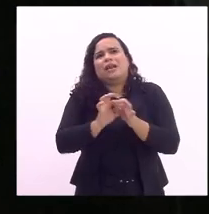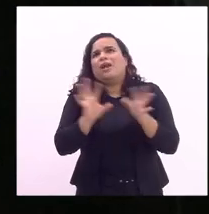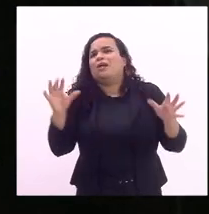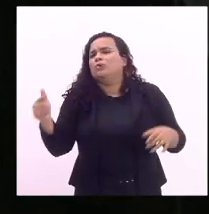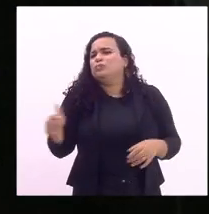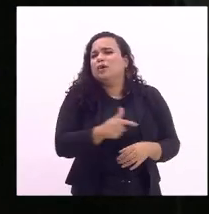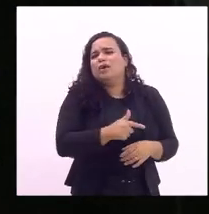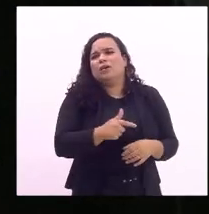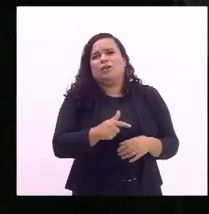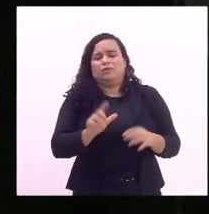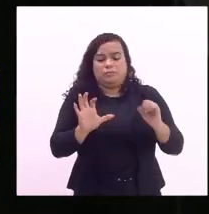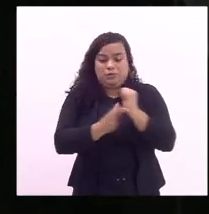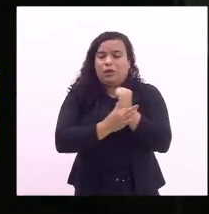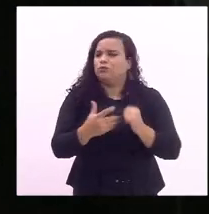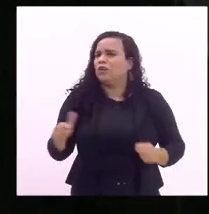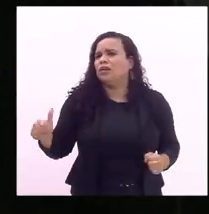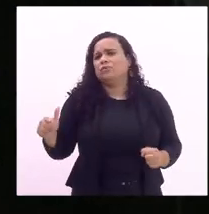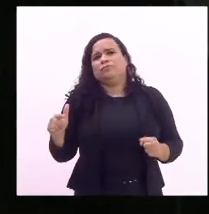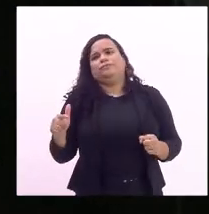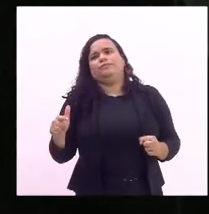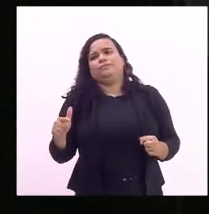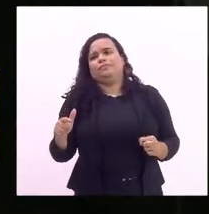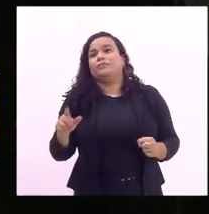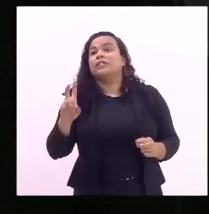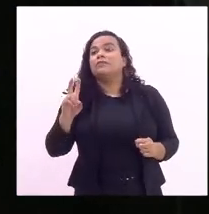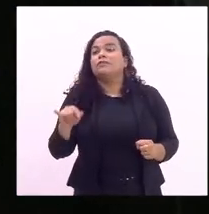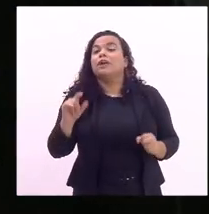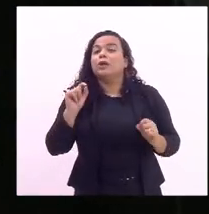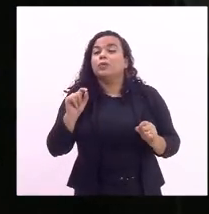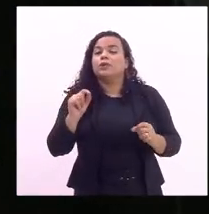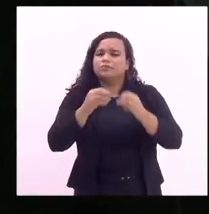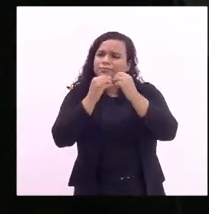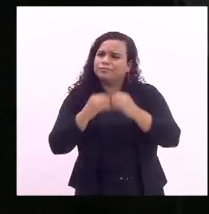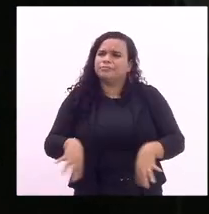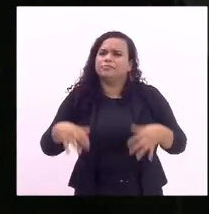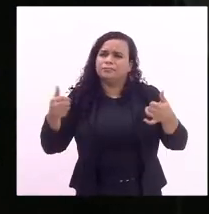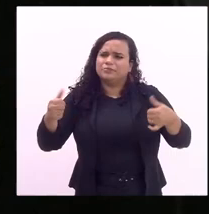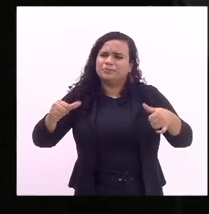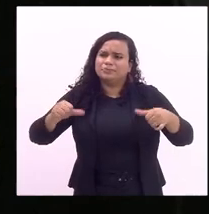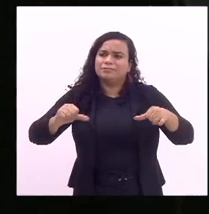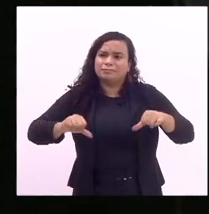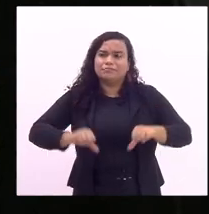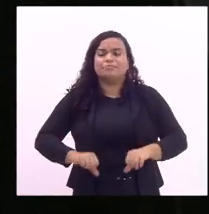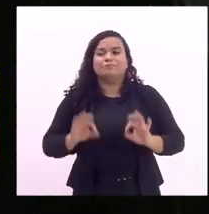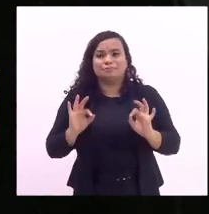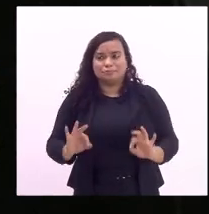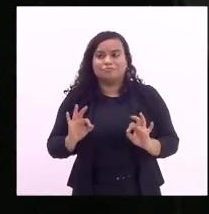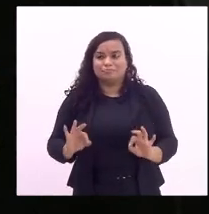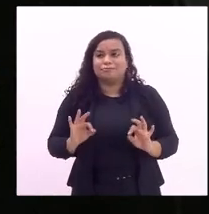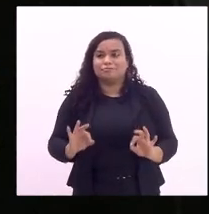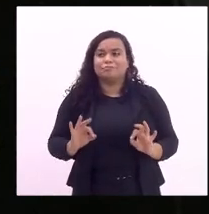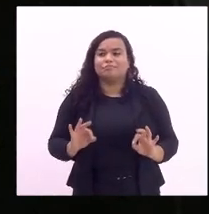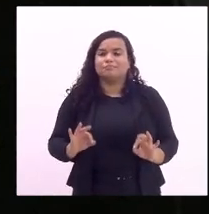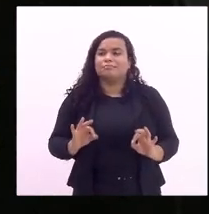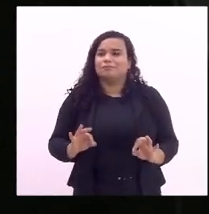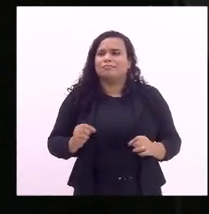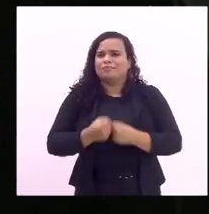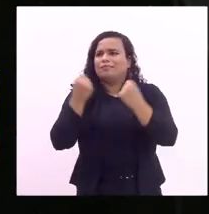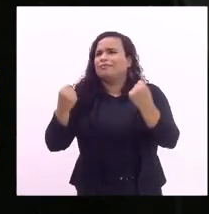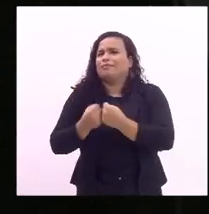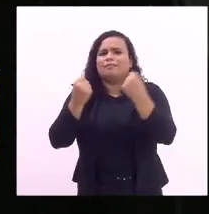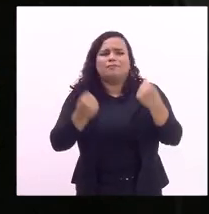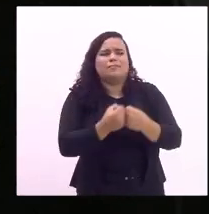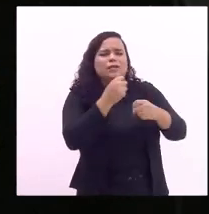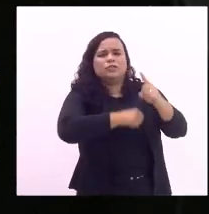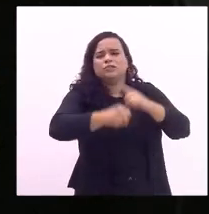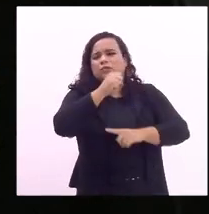levar a sua segurança, mas sim pode levar a uma tragédia social